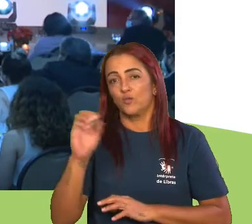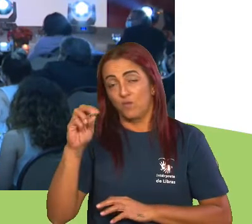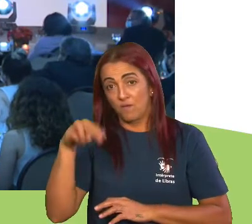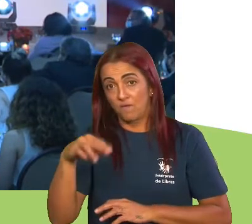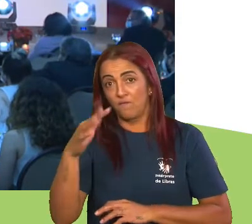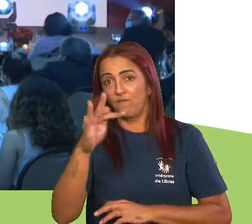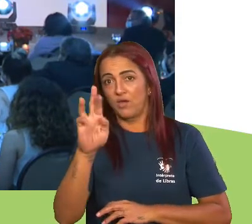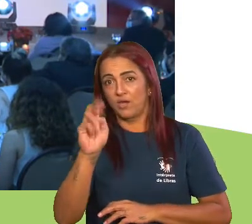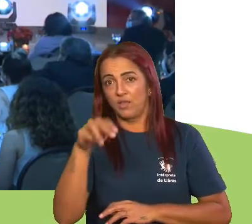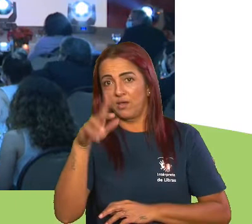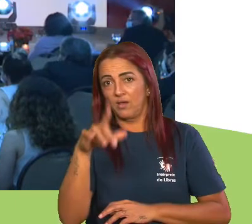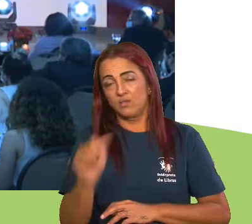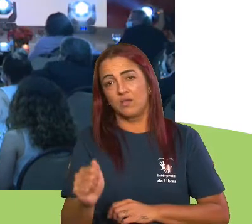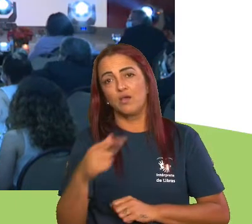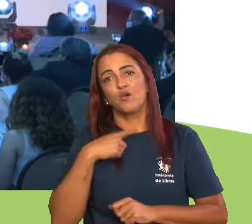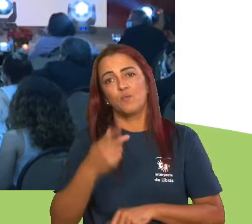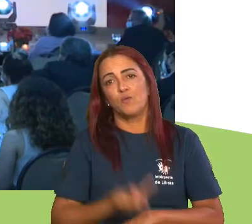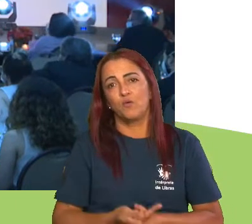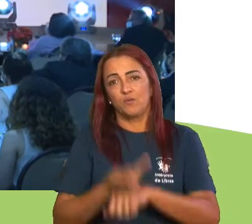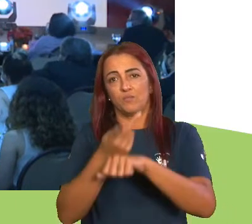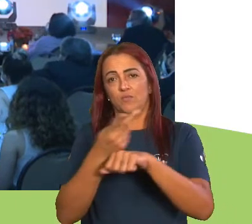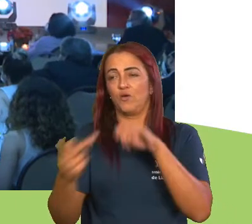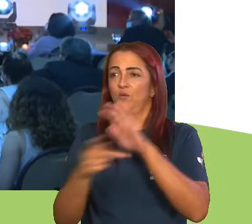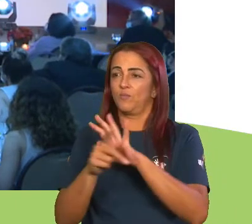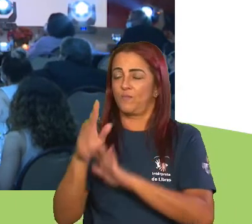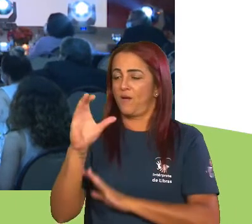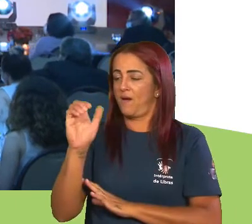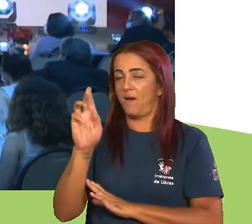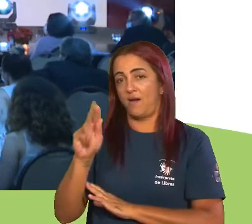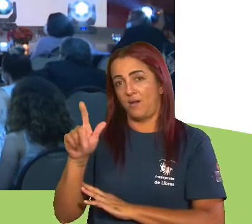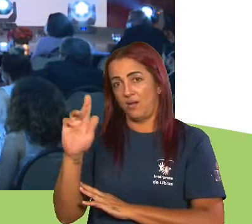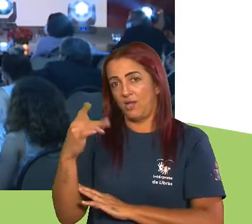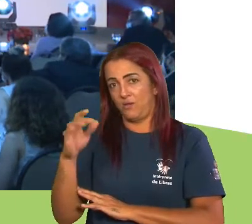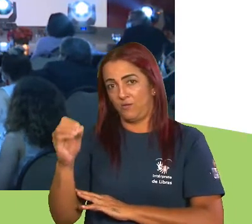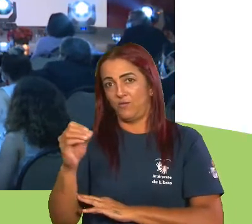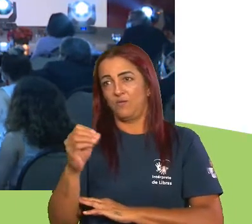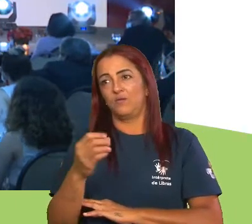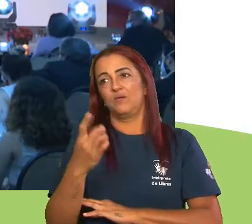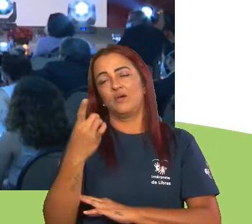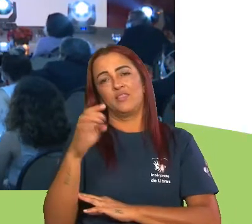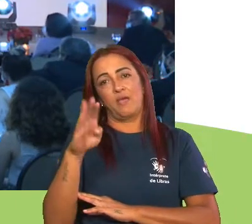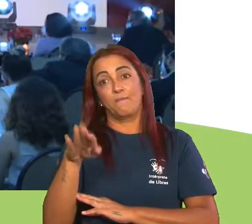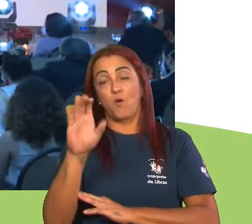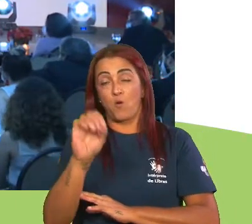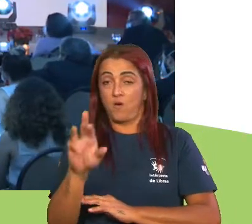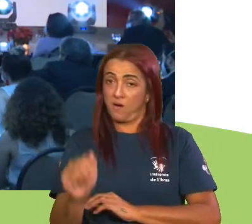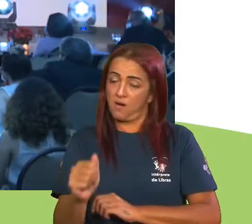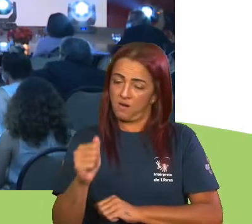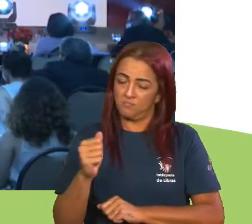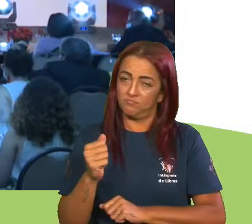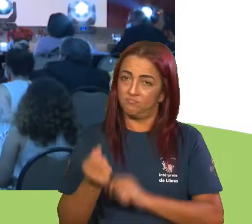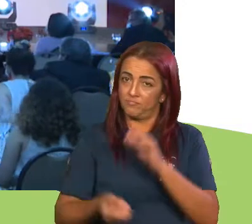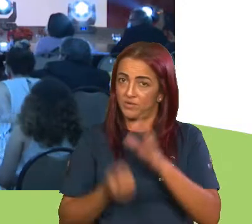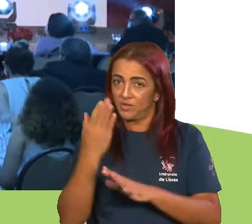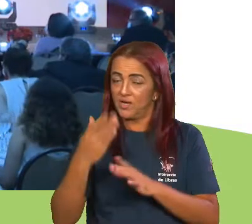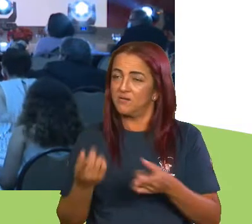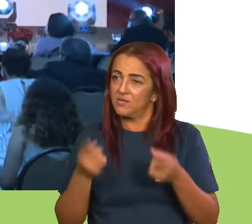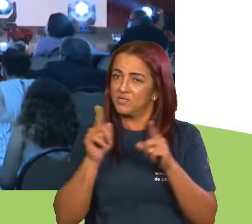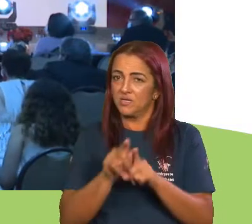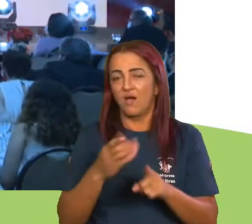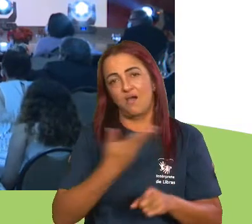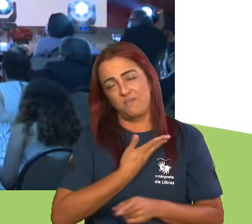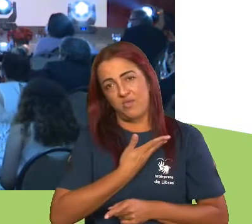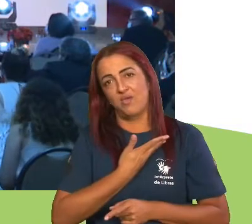virem ao palco para acompanhar a premiação do Carlinhos Brown. E, ó, Débora, como parceira de criação e amiga,